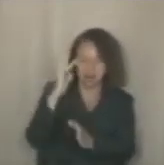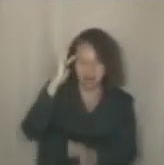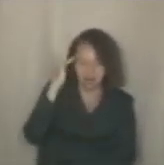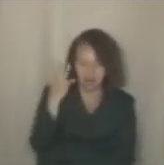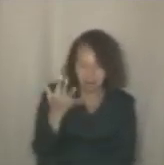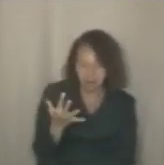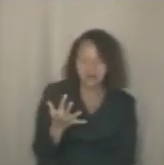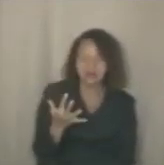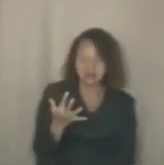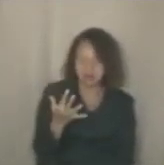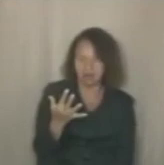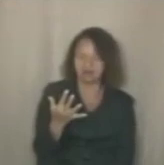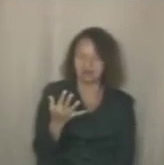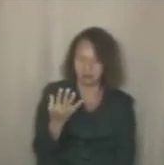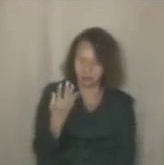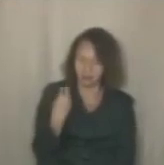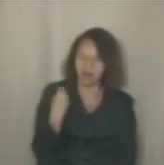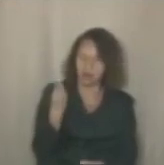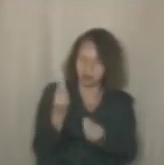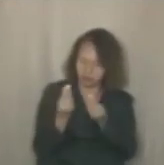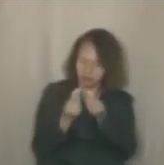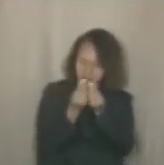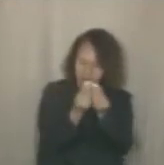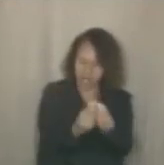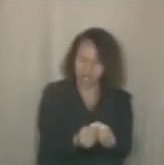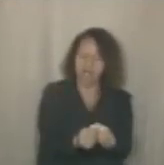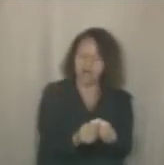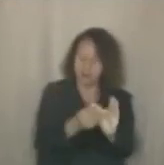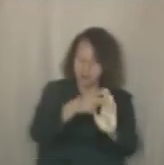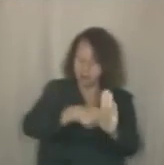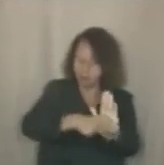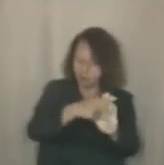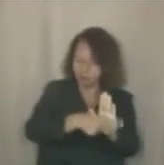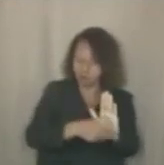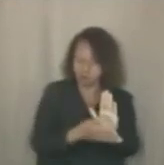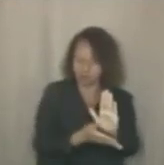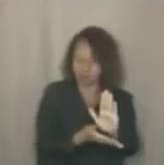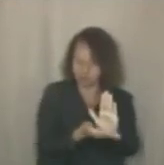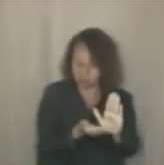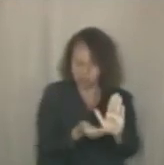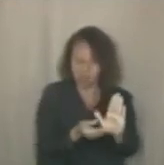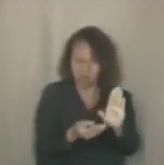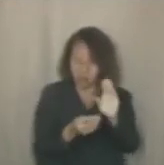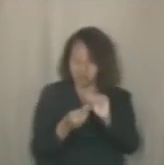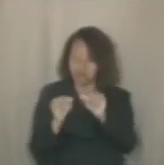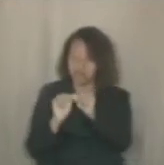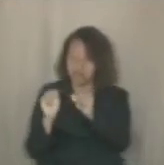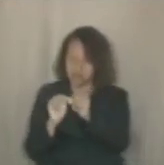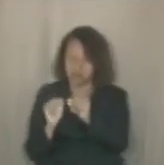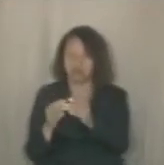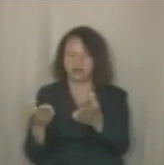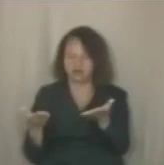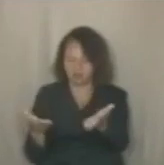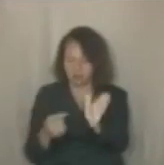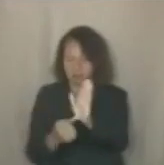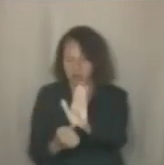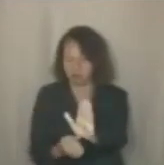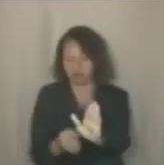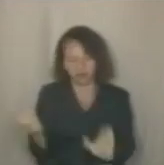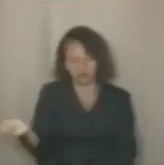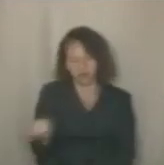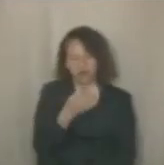decisão de colocar nas mãos o projeto, tirar do projeto das mãos também e colocar na prática,